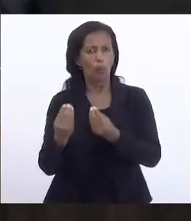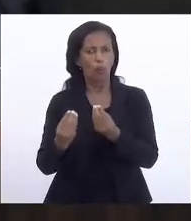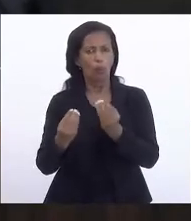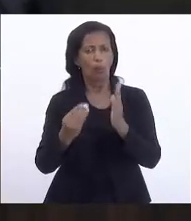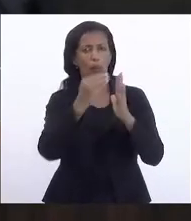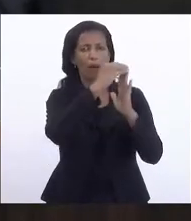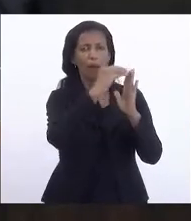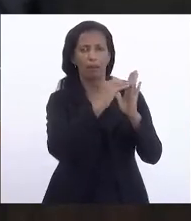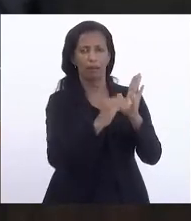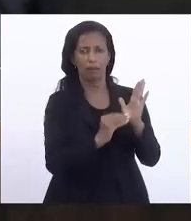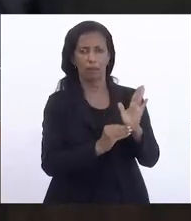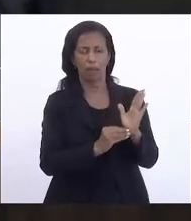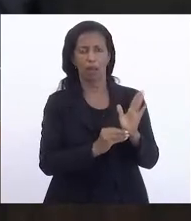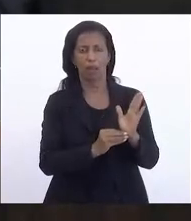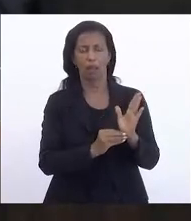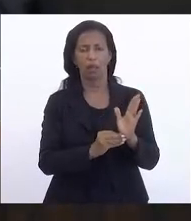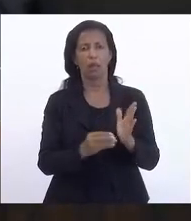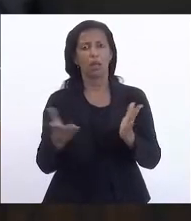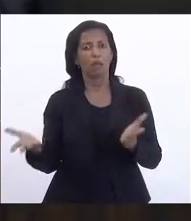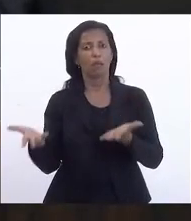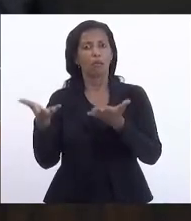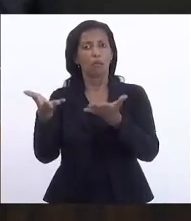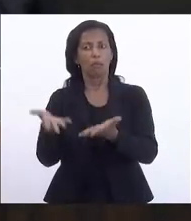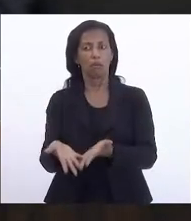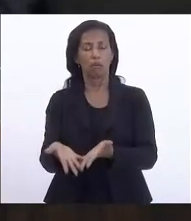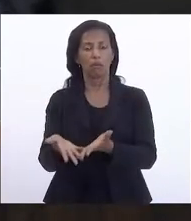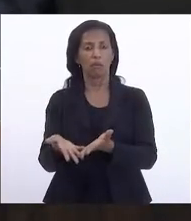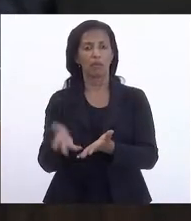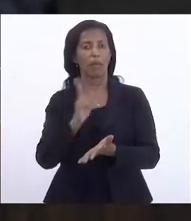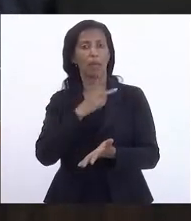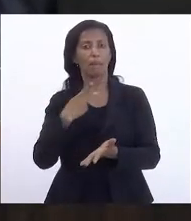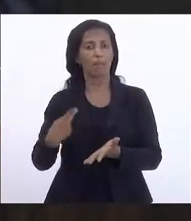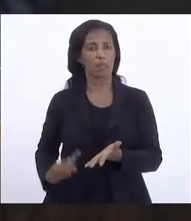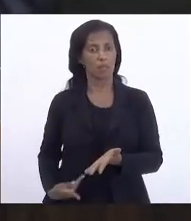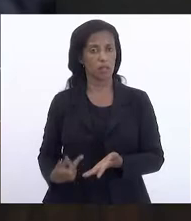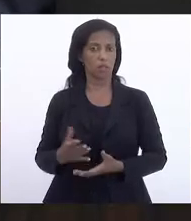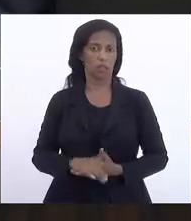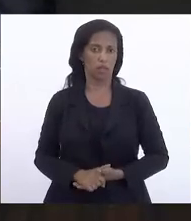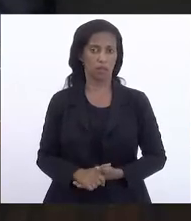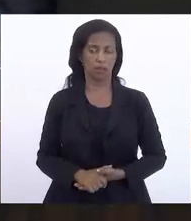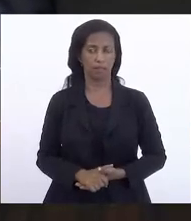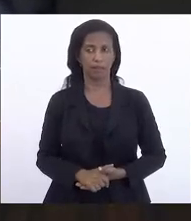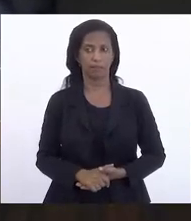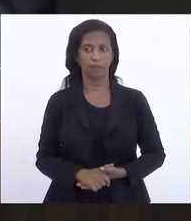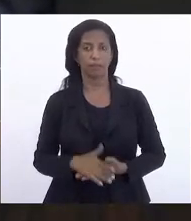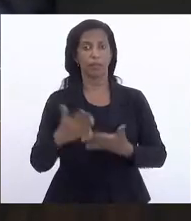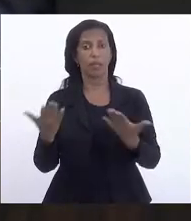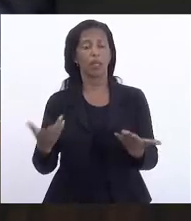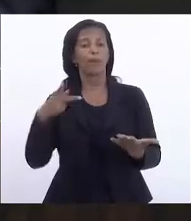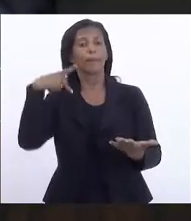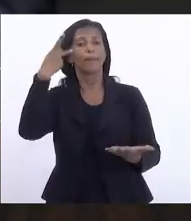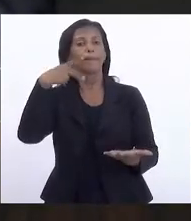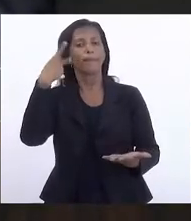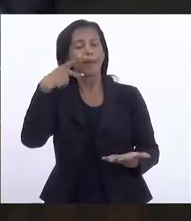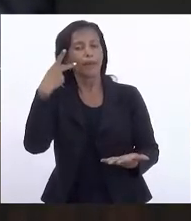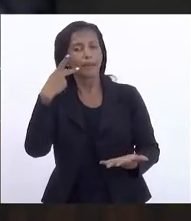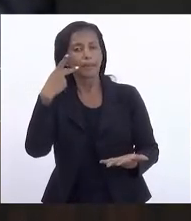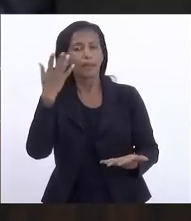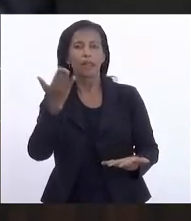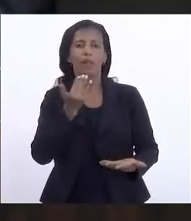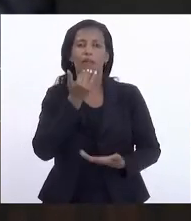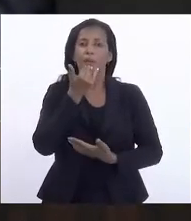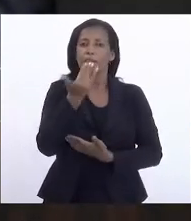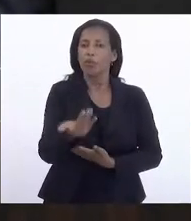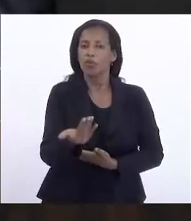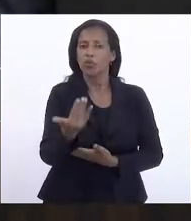calendário, vai ficar à disposição do calendário na presidência, e aí o parlamentar que vai pedir